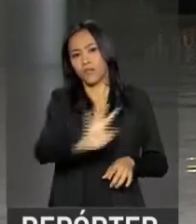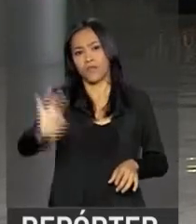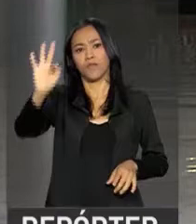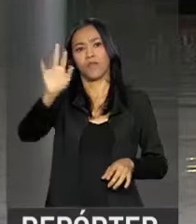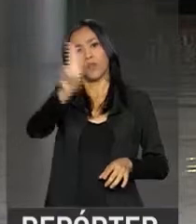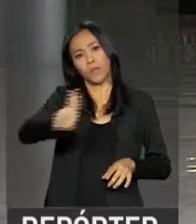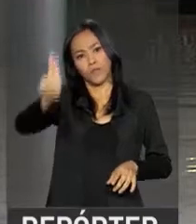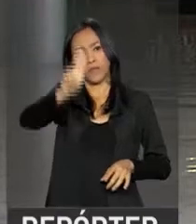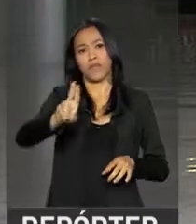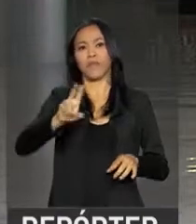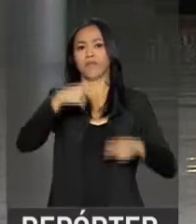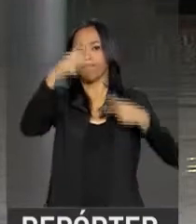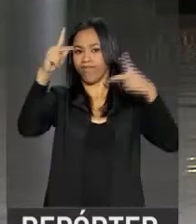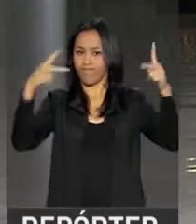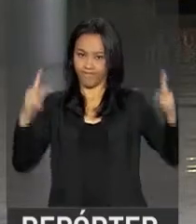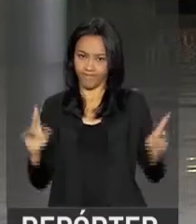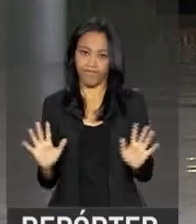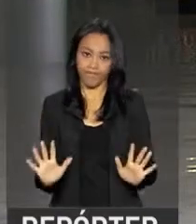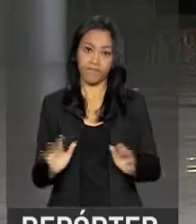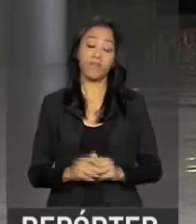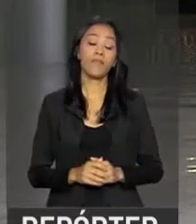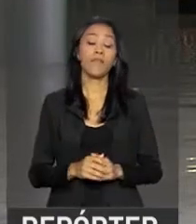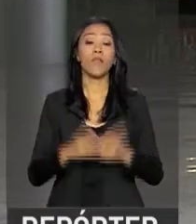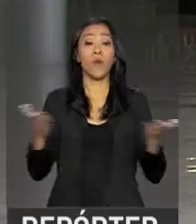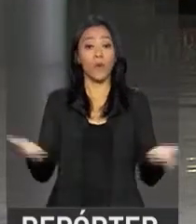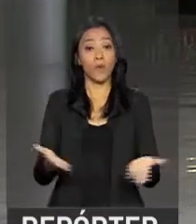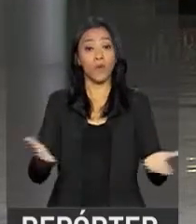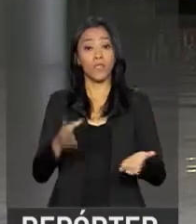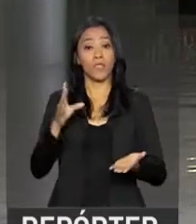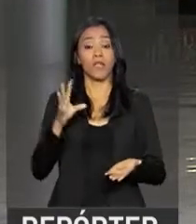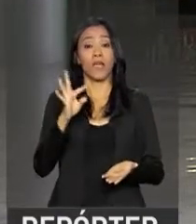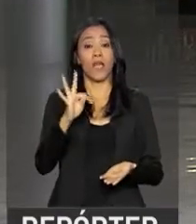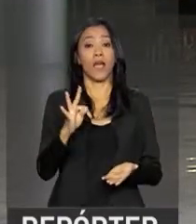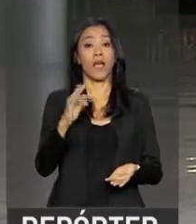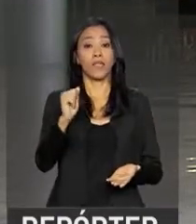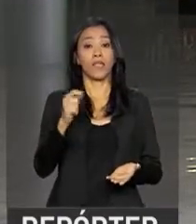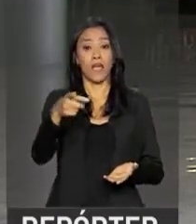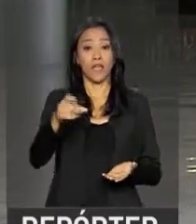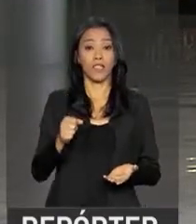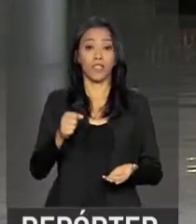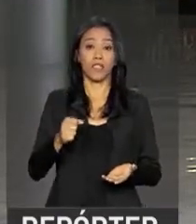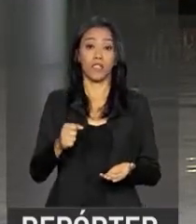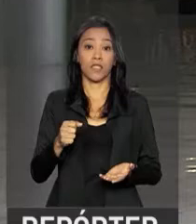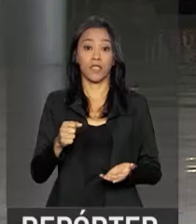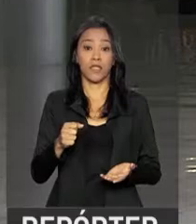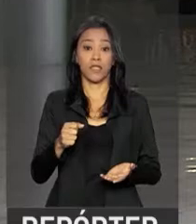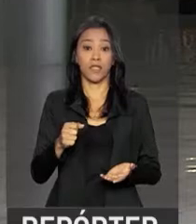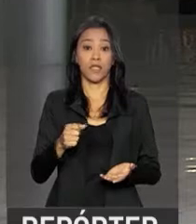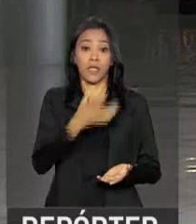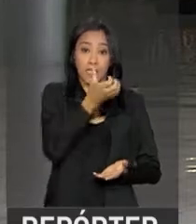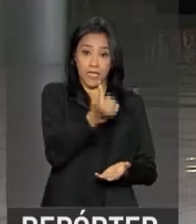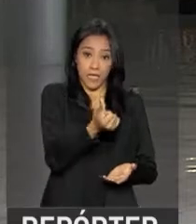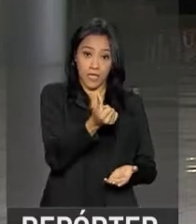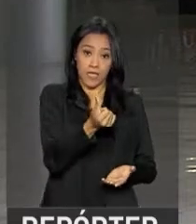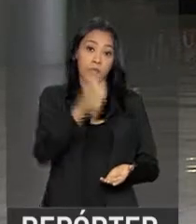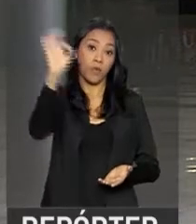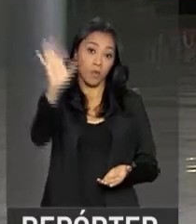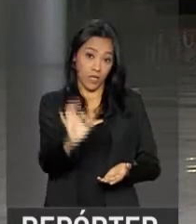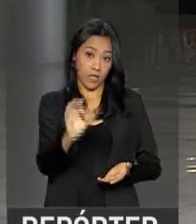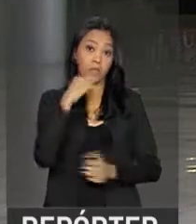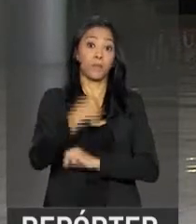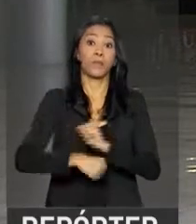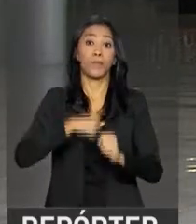fechado o financiamento atualmente a taxa está fixada em 6 6 6 6 por cento ao ano